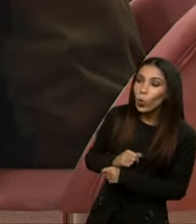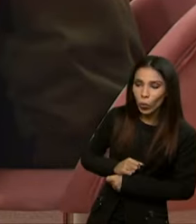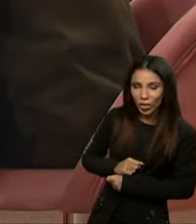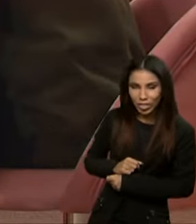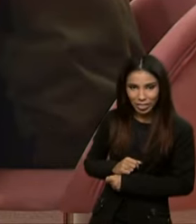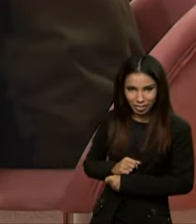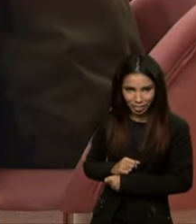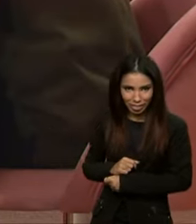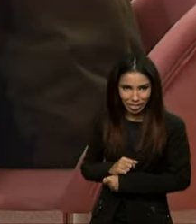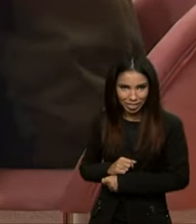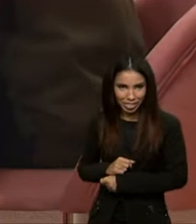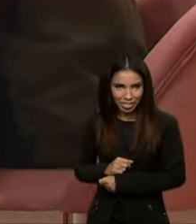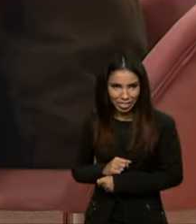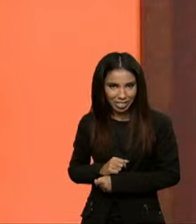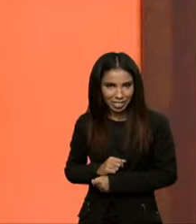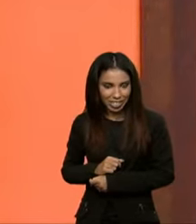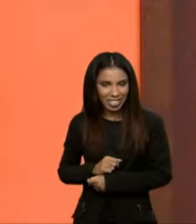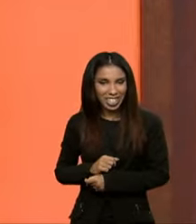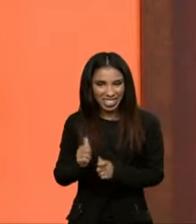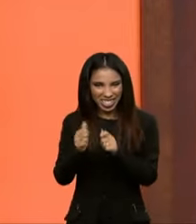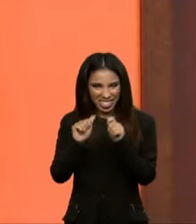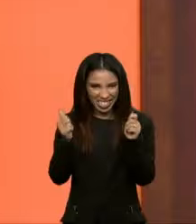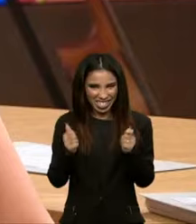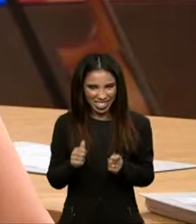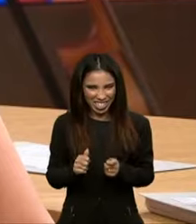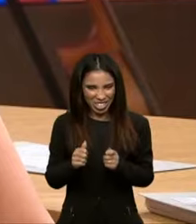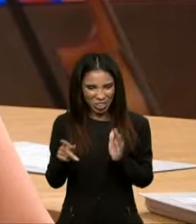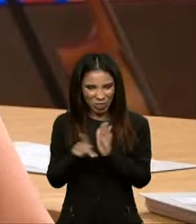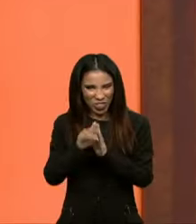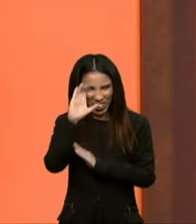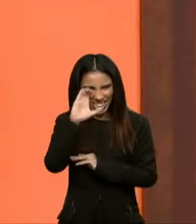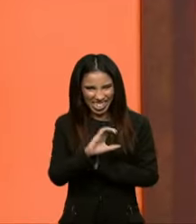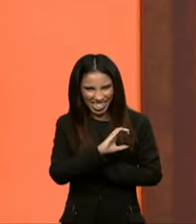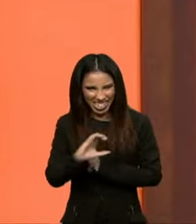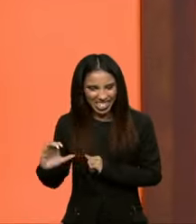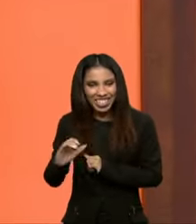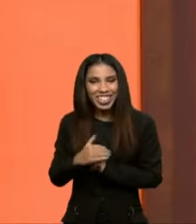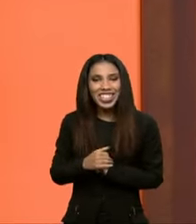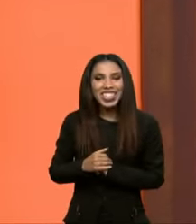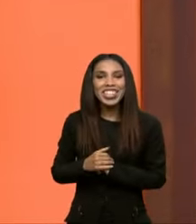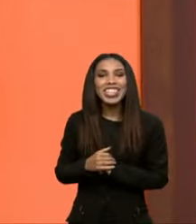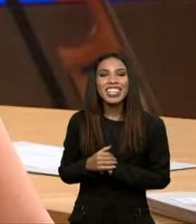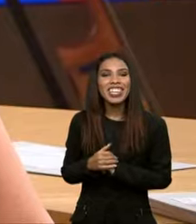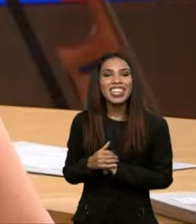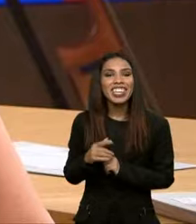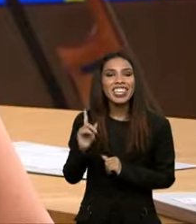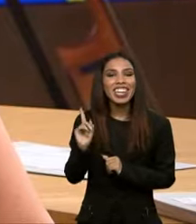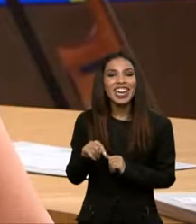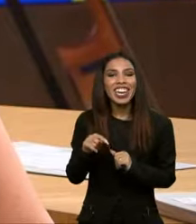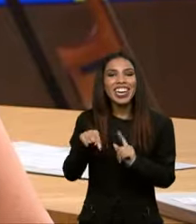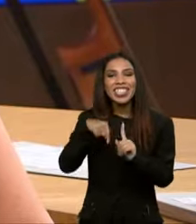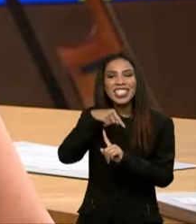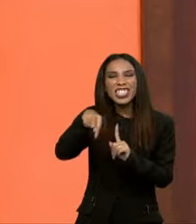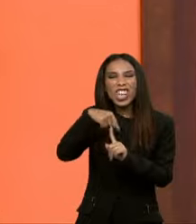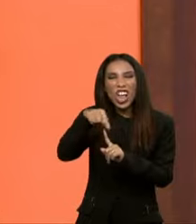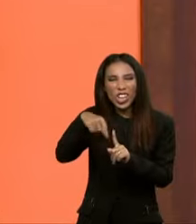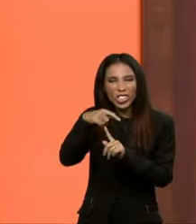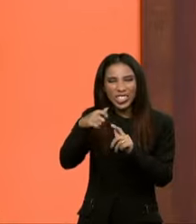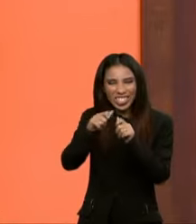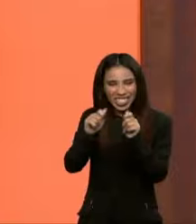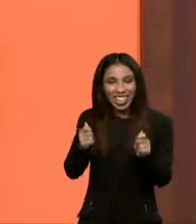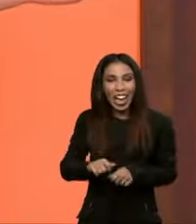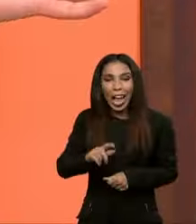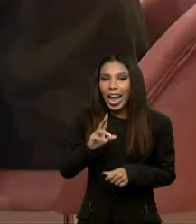de simpatia com o Santo Católico é muito assim, né? Se você fizer, eu tiro Santo Antônio Santo do... Santo Antônio do cabelo afogado, coitado, no